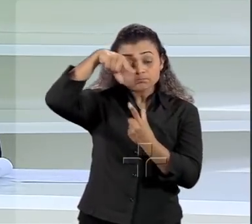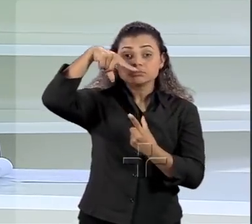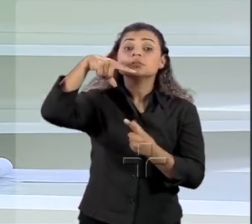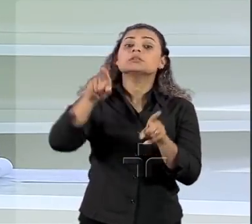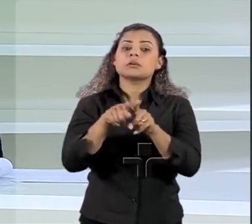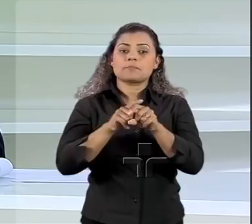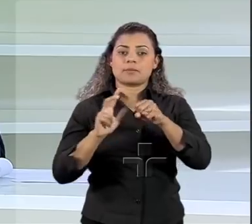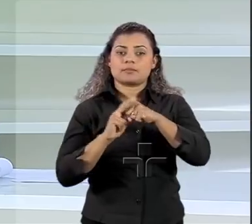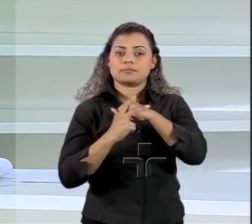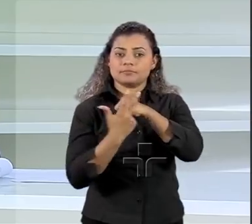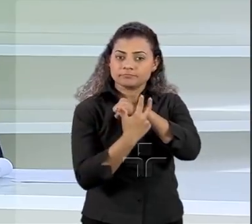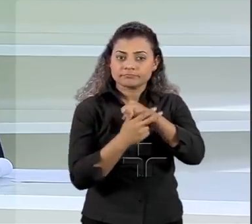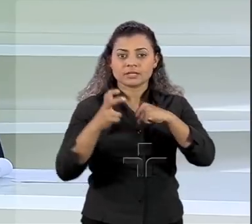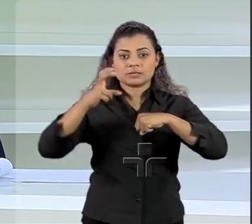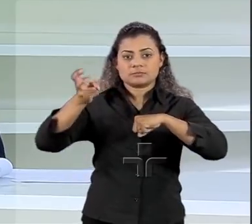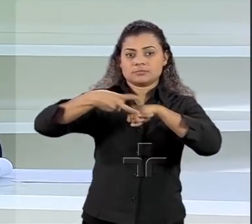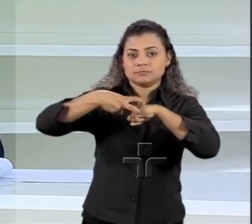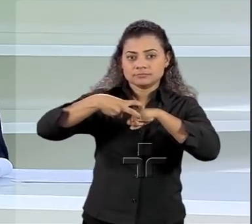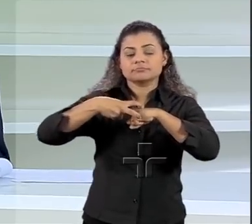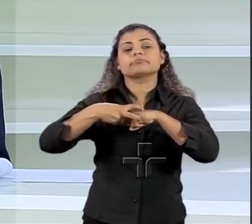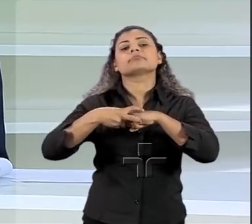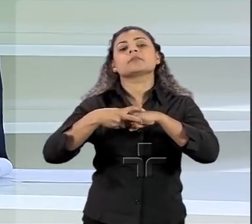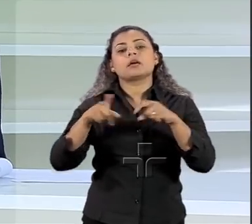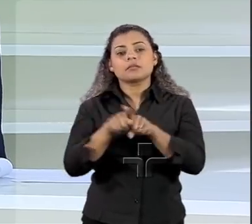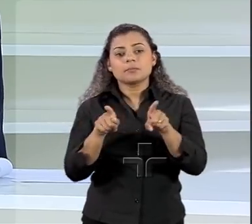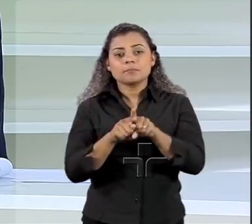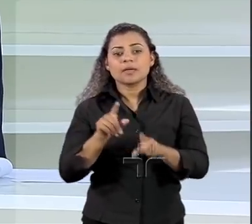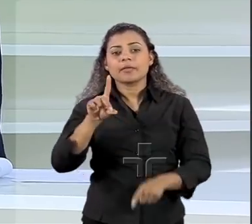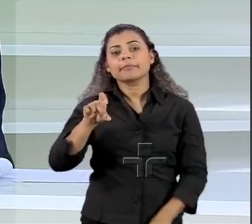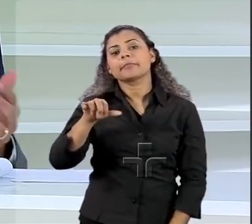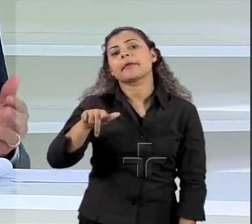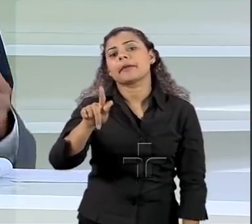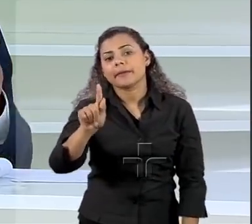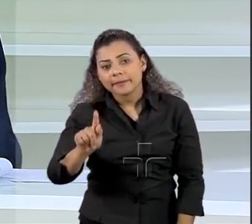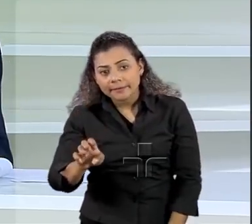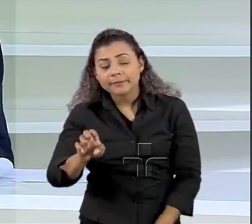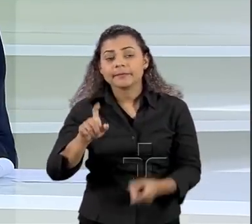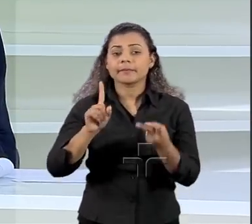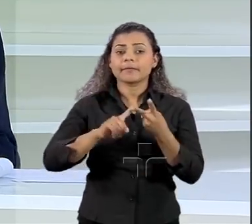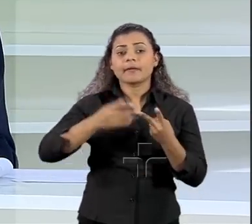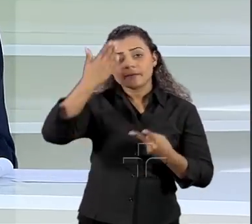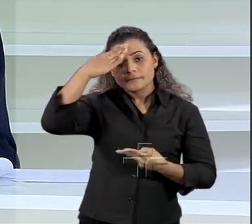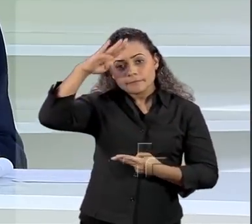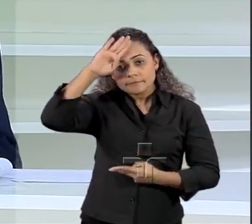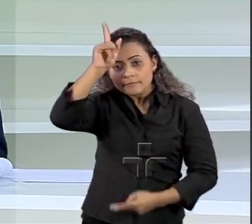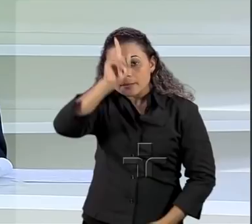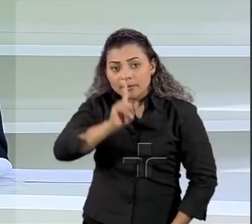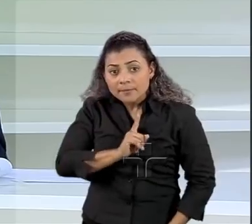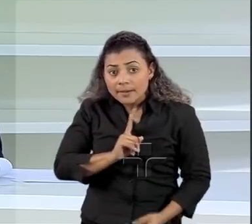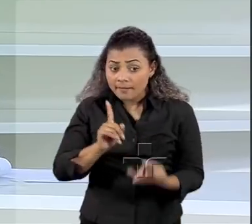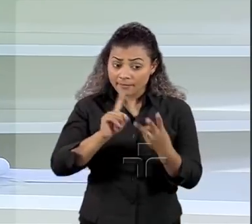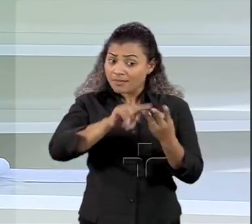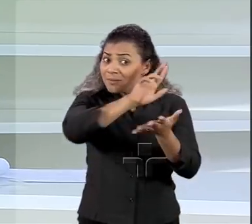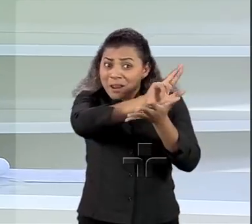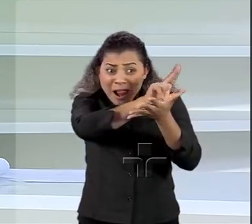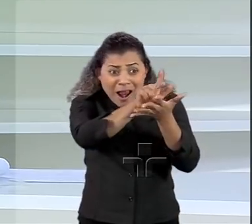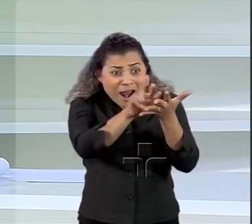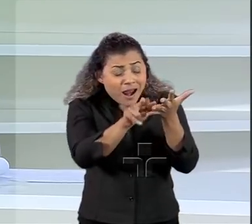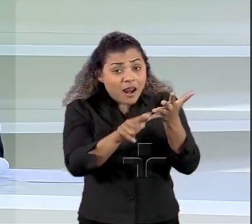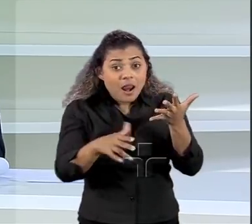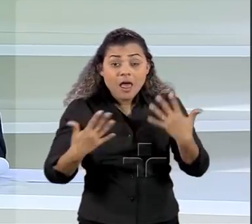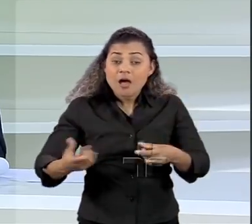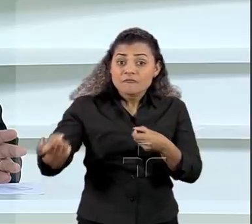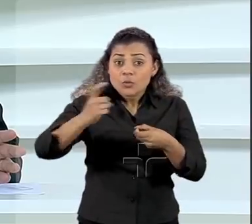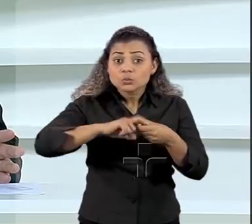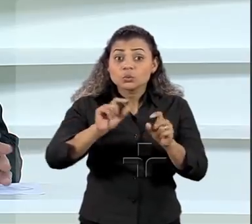vírus, chikungunya, dengue 4 tipos, febre amarela, embora silvestre, um grande problema. Então nós temos... E volta